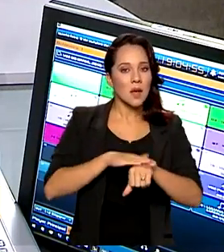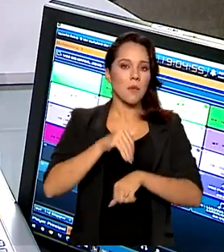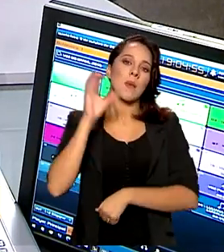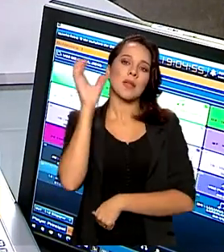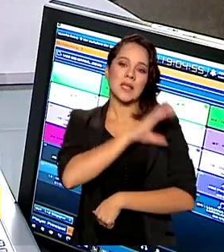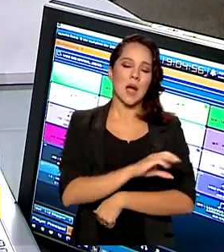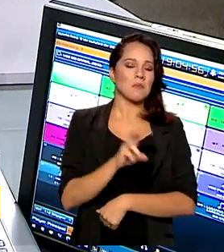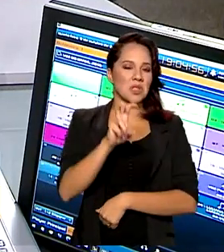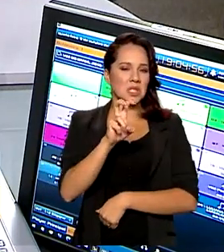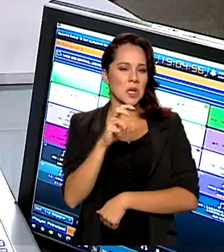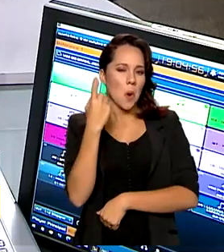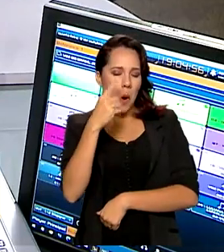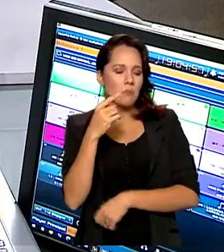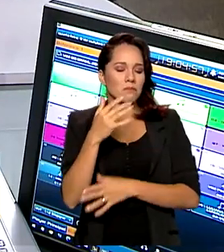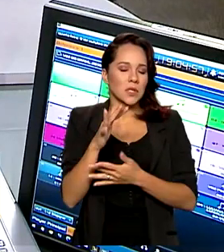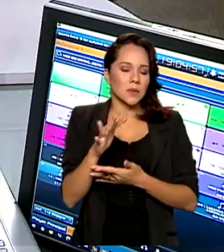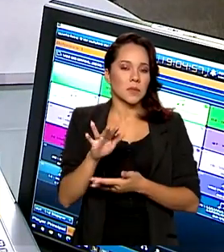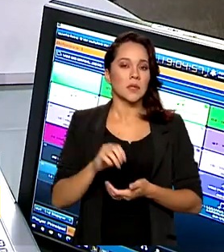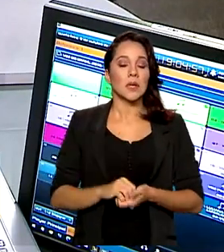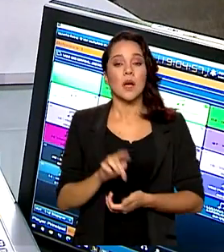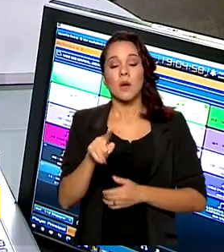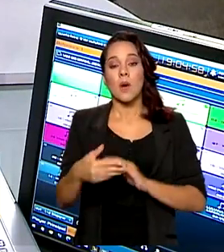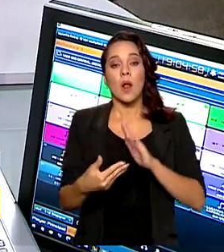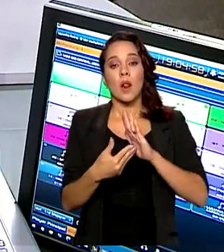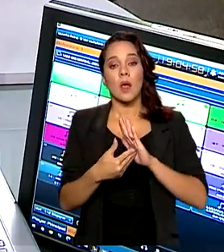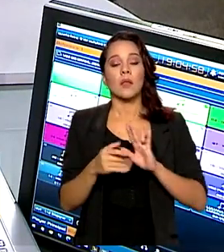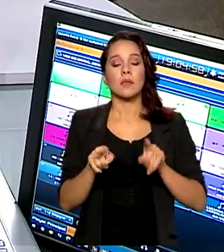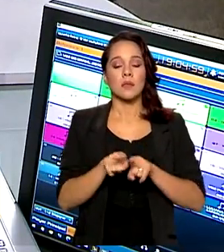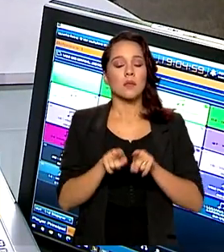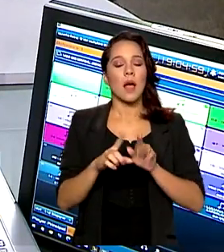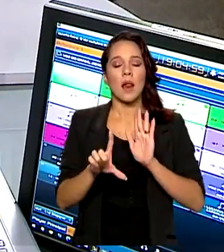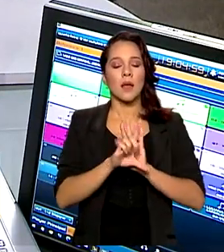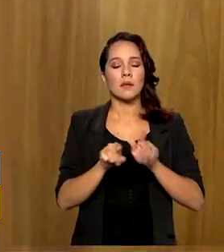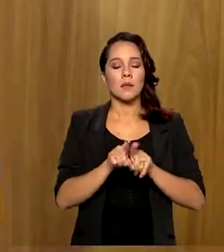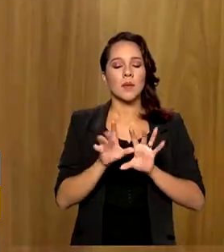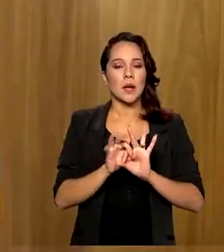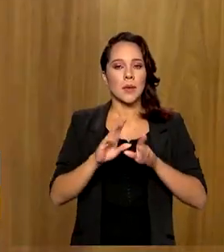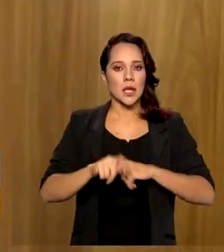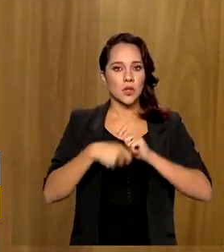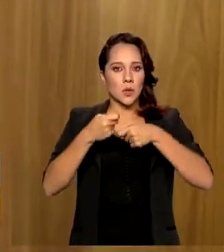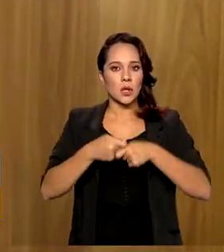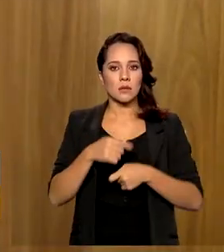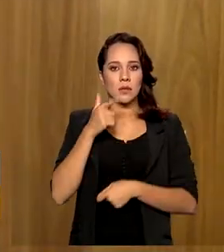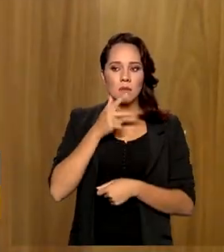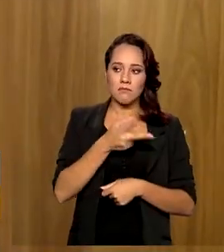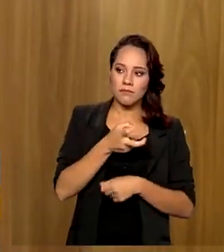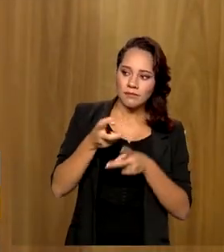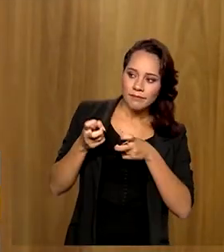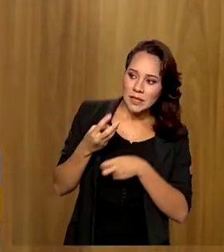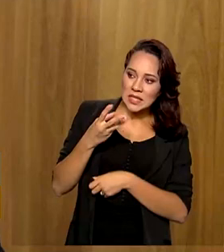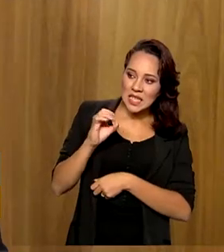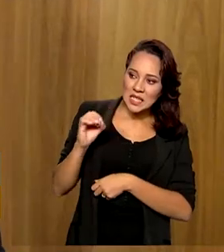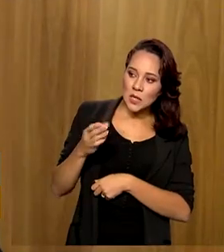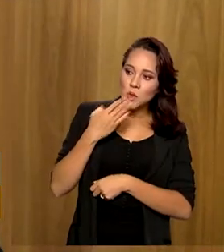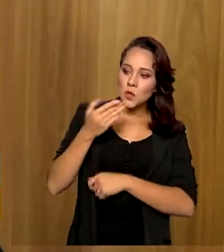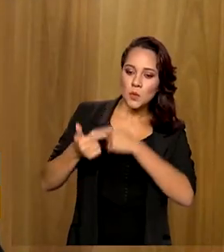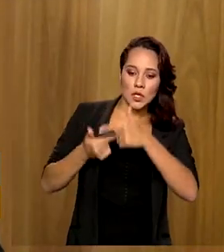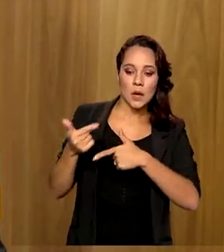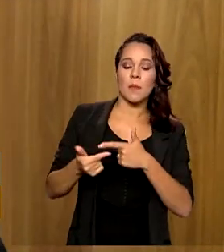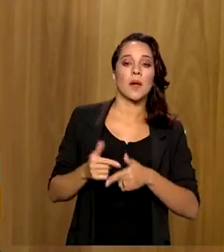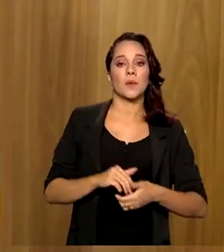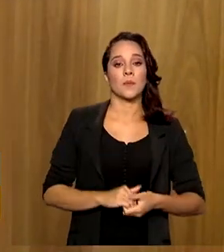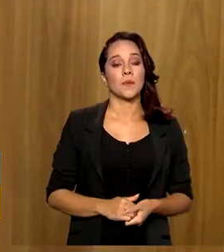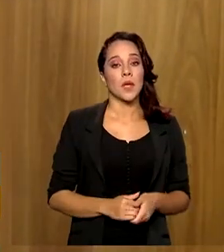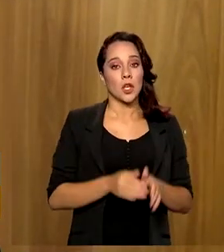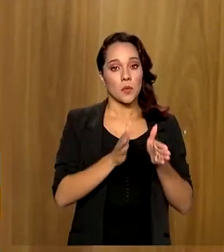bem mais rápido. Lembrando que com a lei da liberdade econômica, você identificou 300 atividades, que o